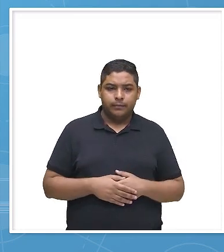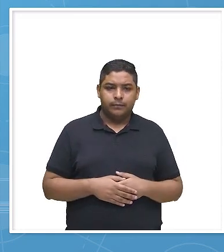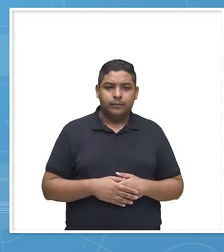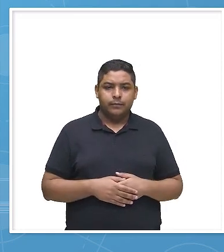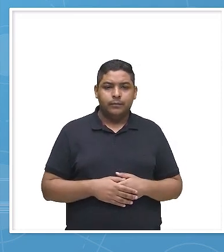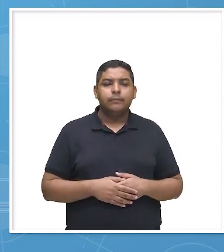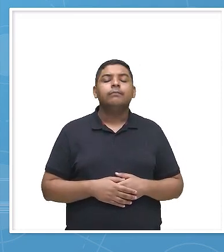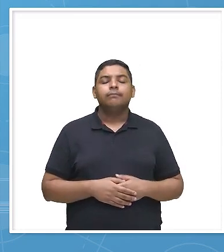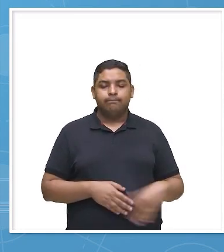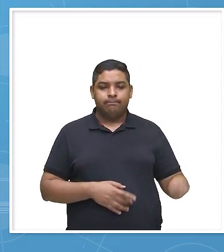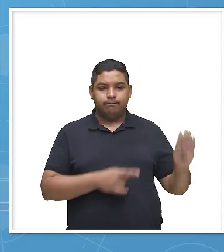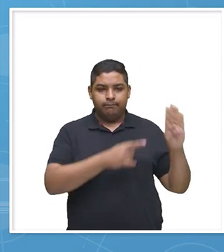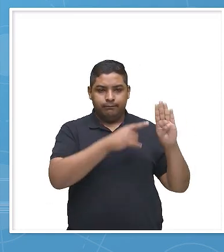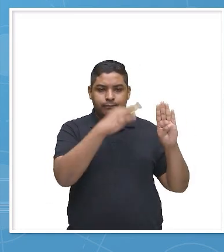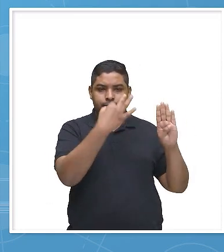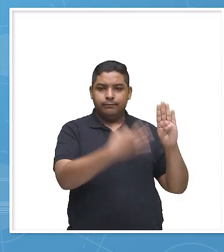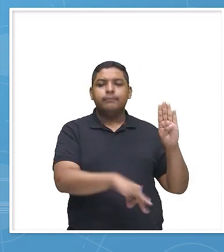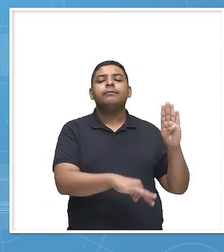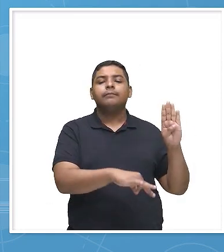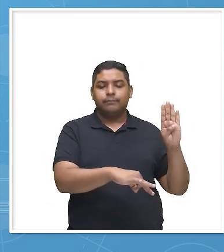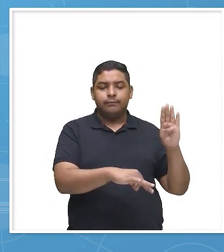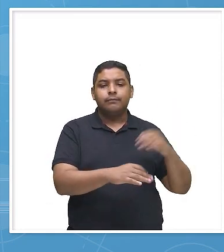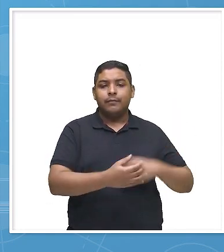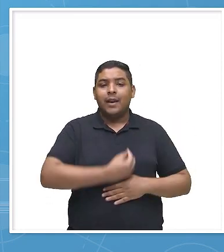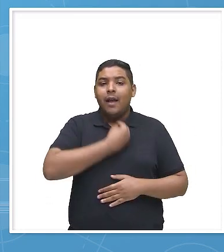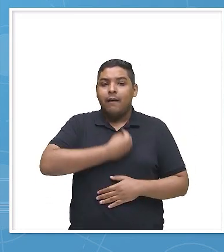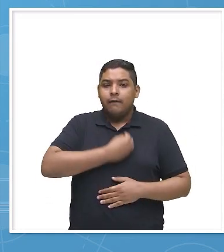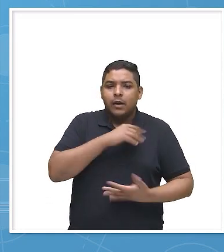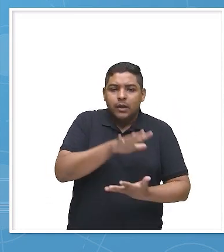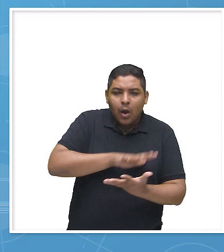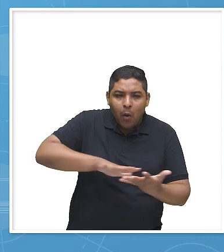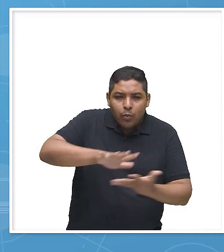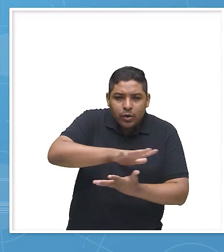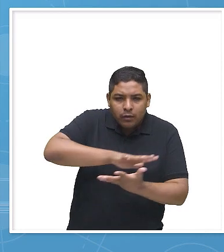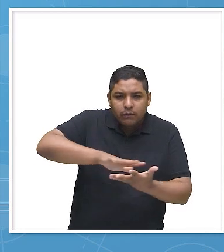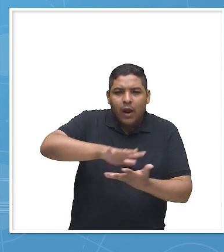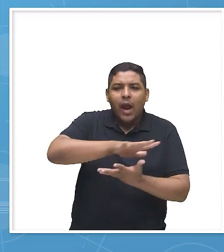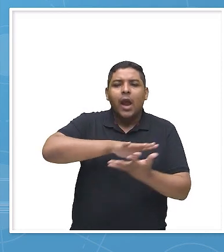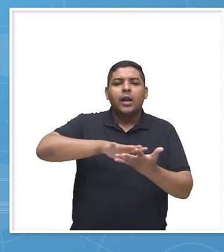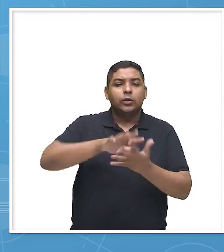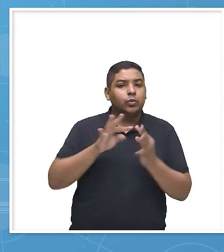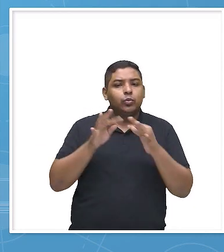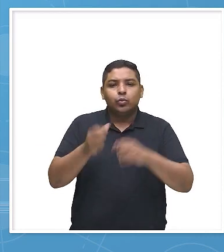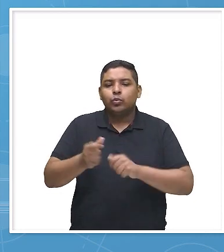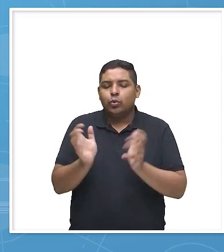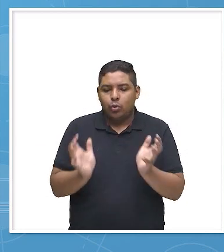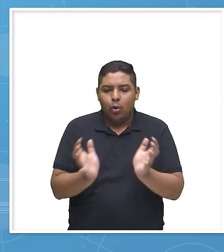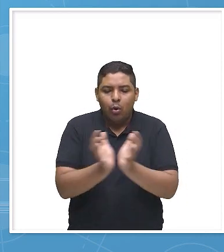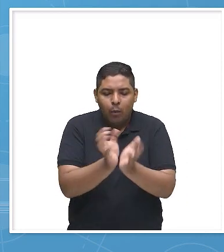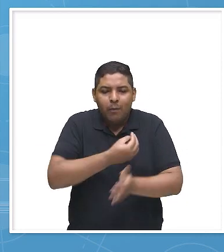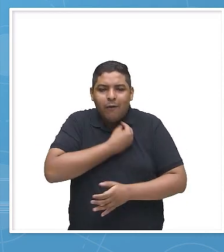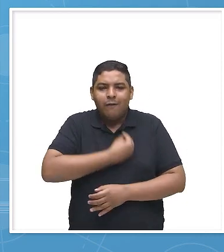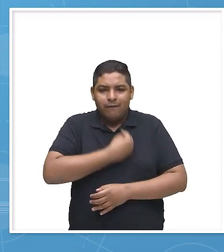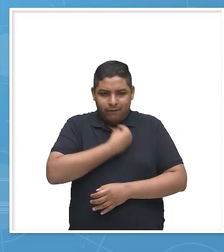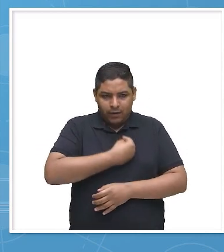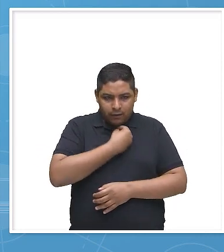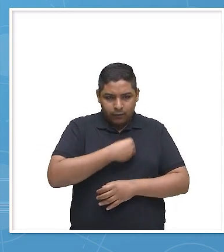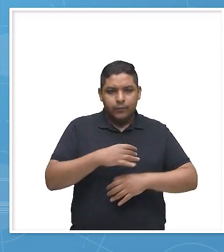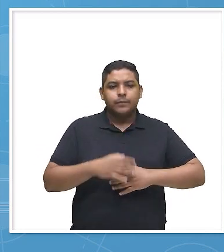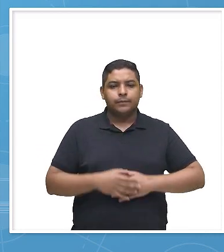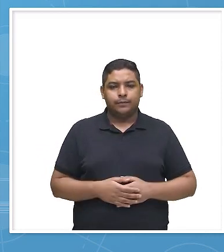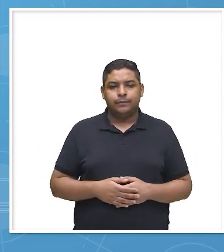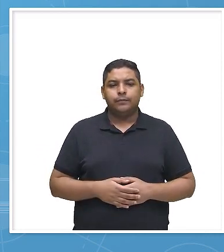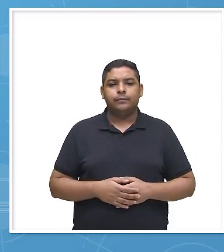B. A vida, o universo e todos os seres vivos existentes